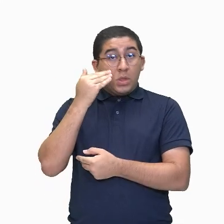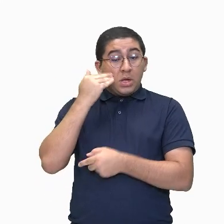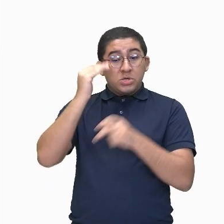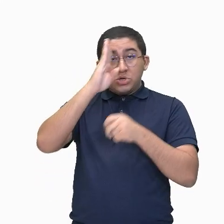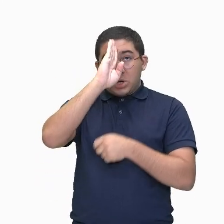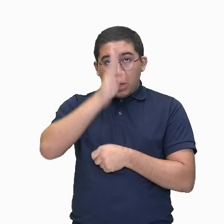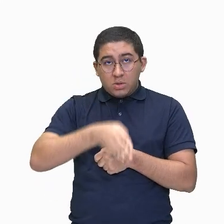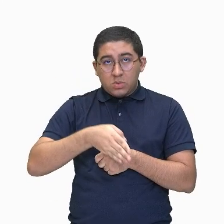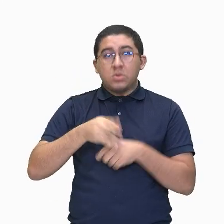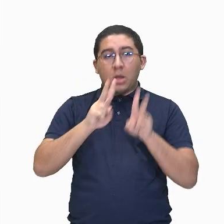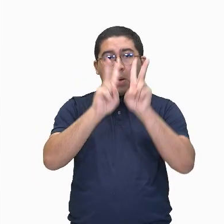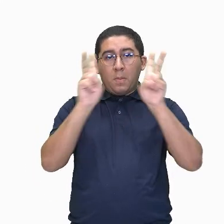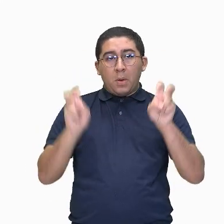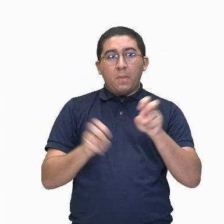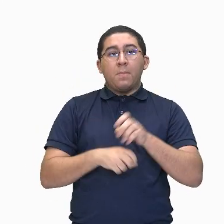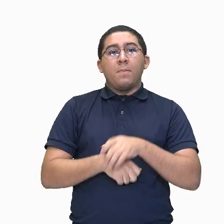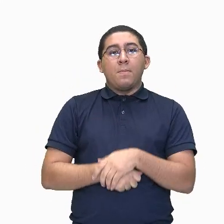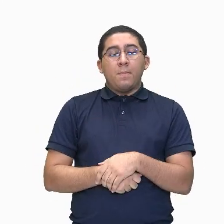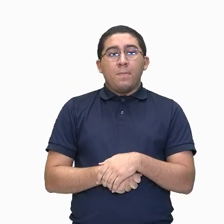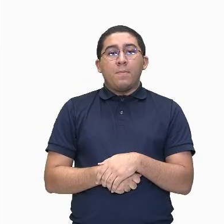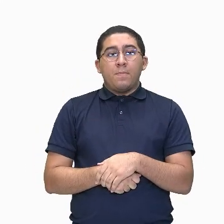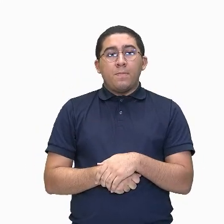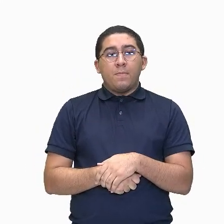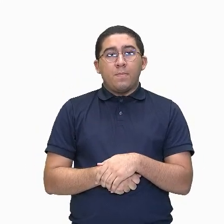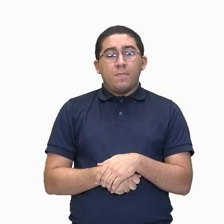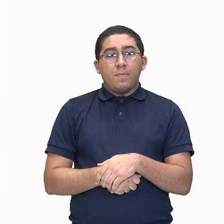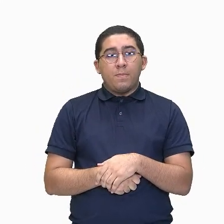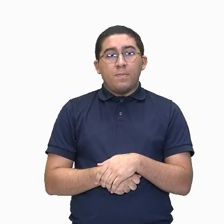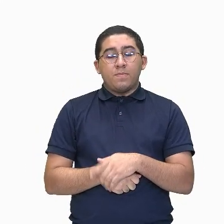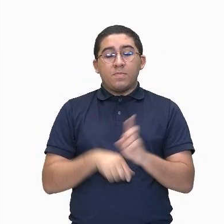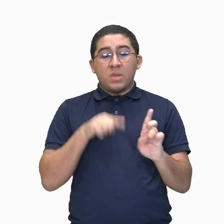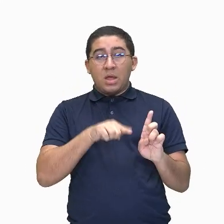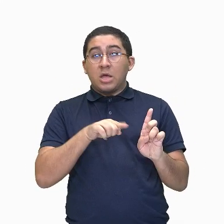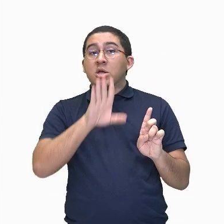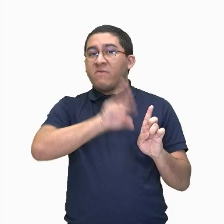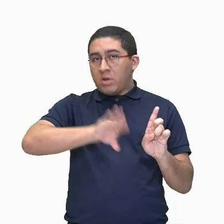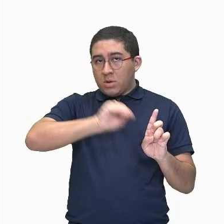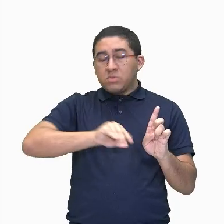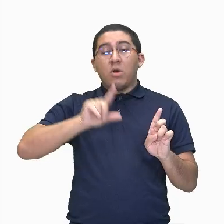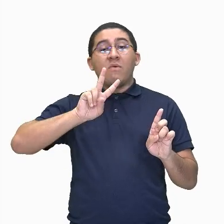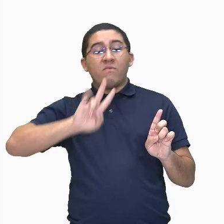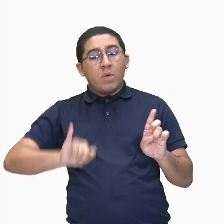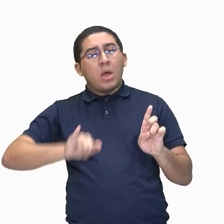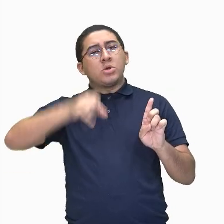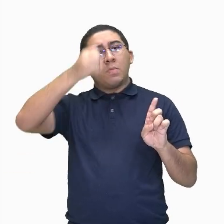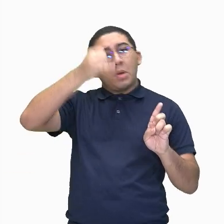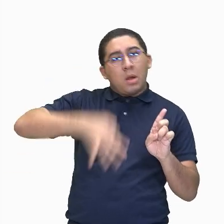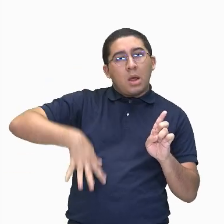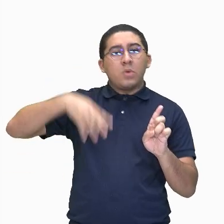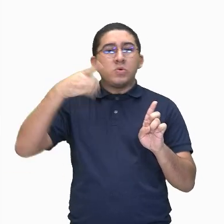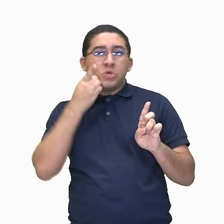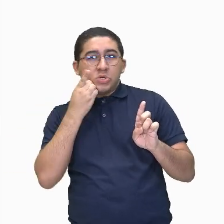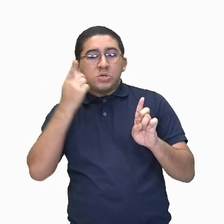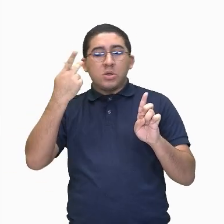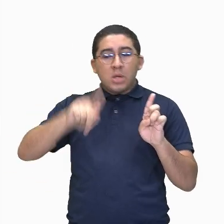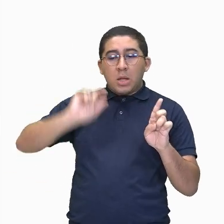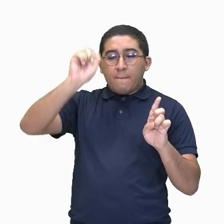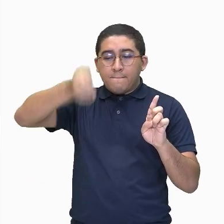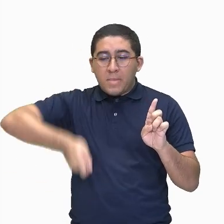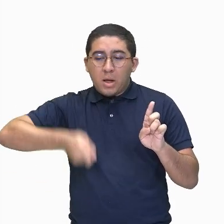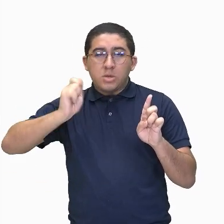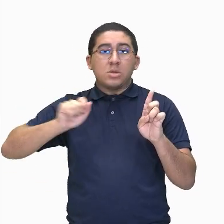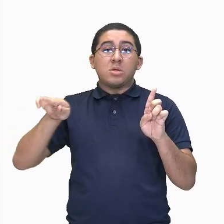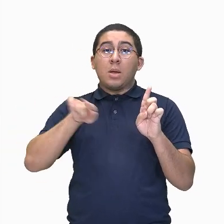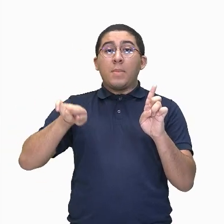trata. Ele vai nos contar sobre a sua rotina, os desafios da pesca e a importância dessa atividade